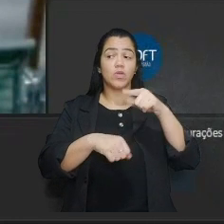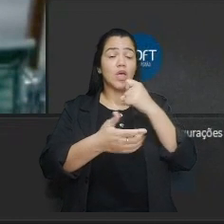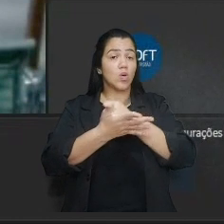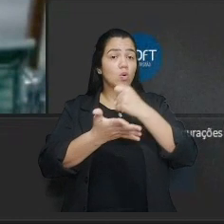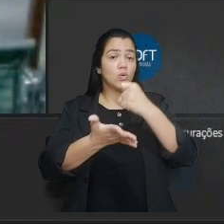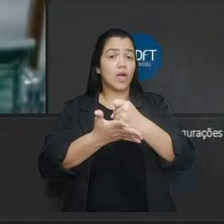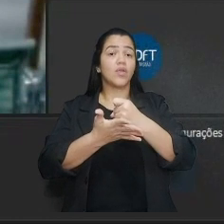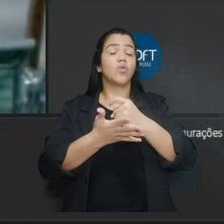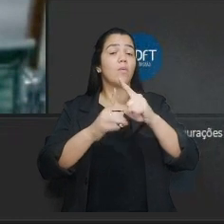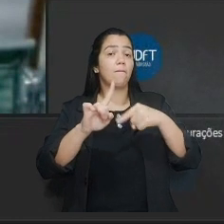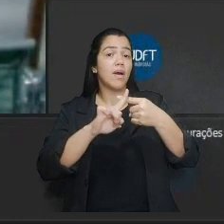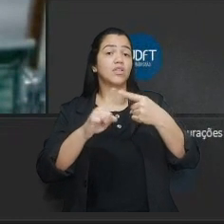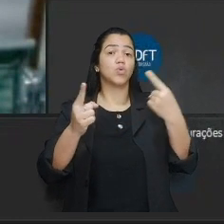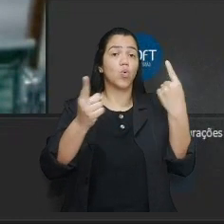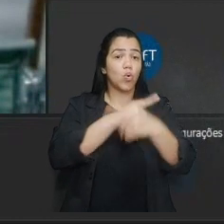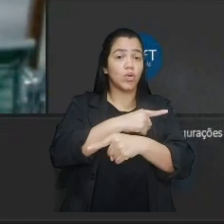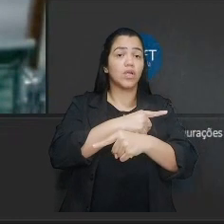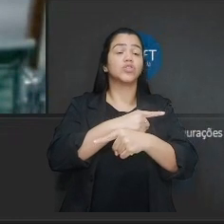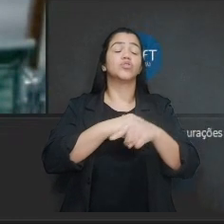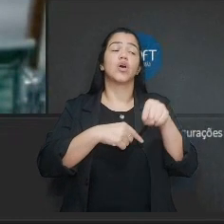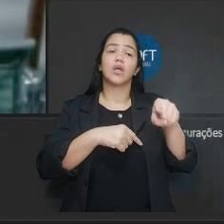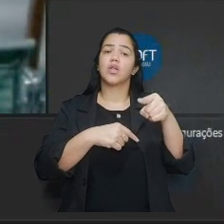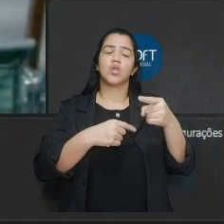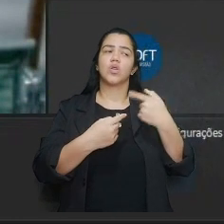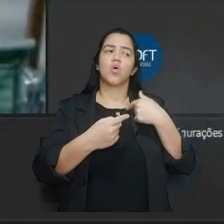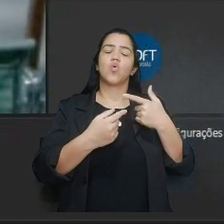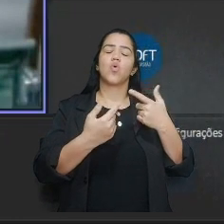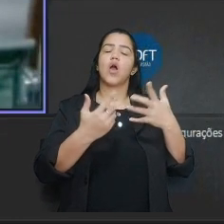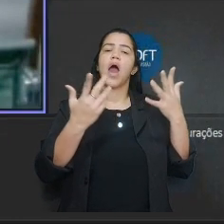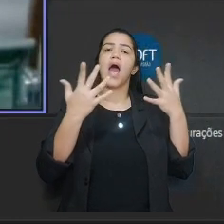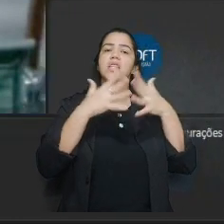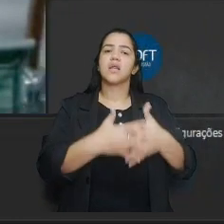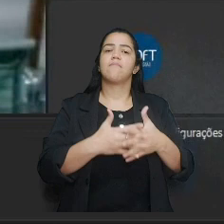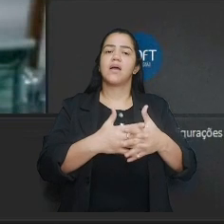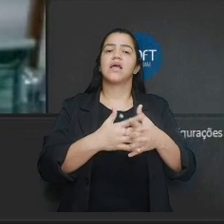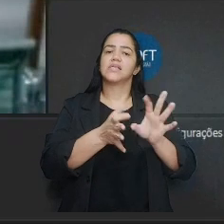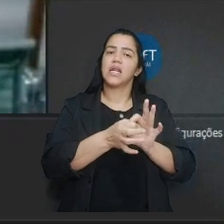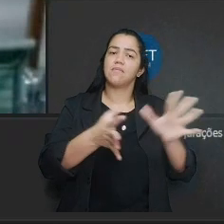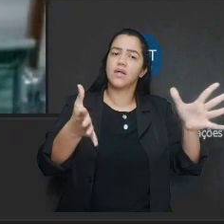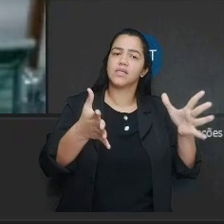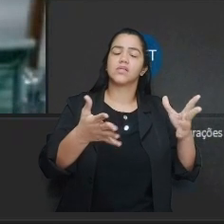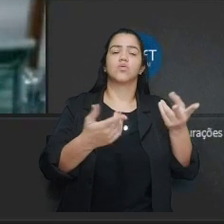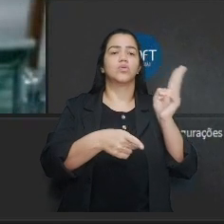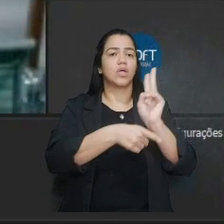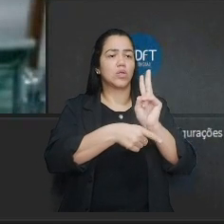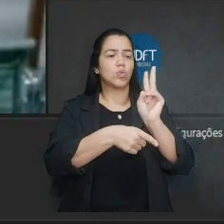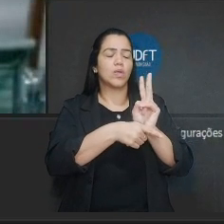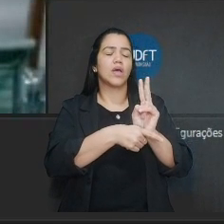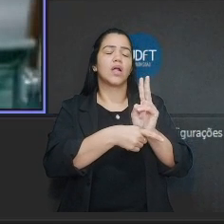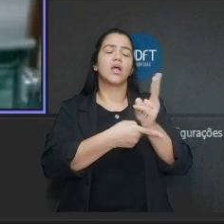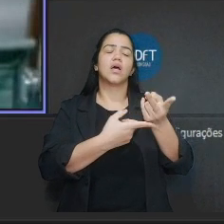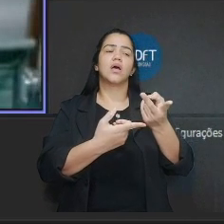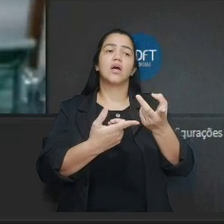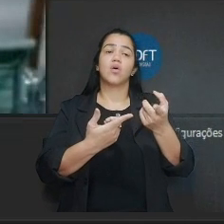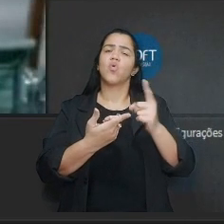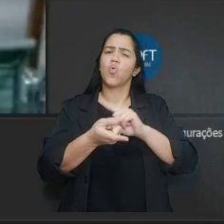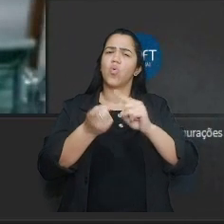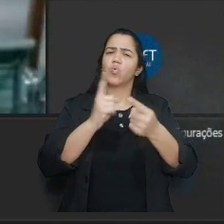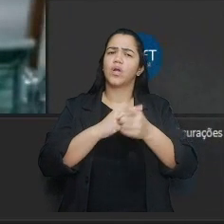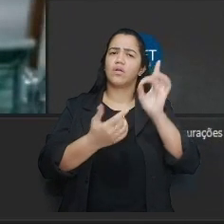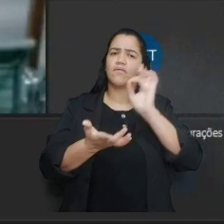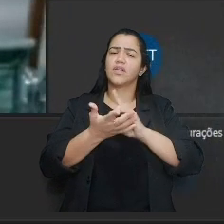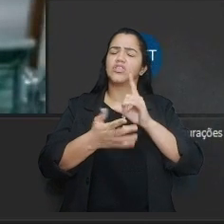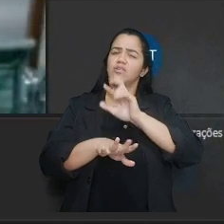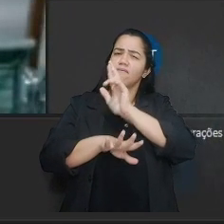naquele momento, a inexistência do contraditório não impedisse a concessão da tutela, ao